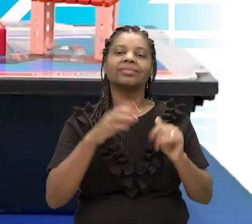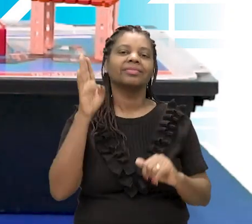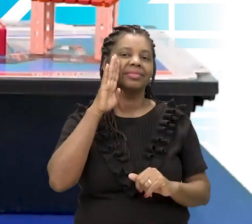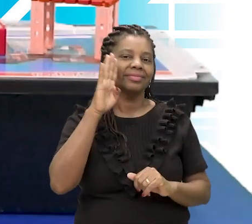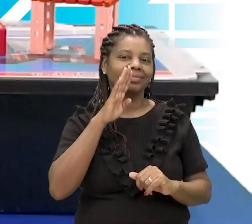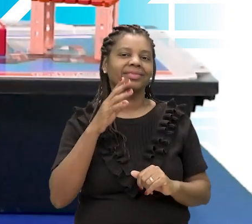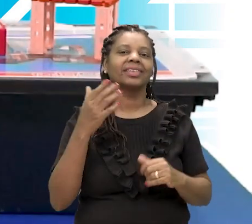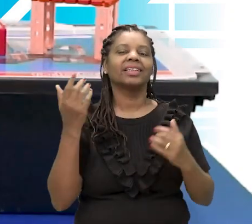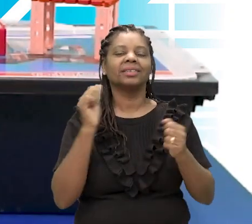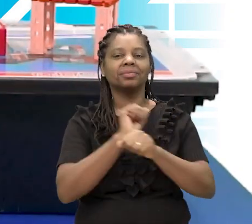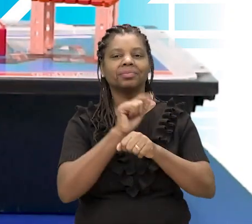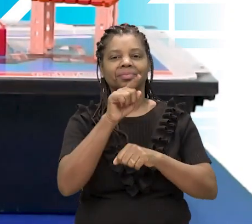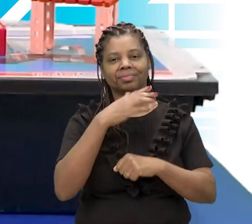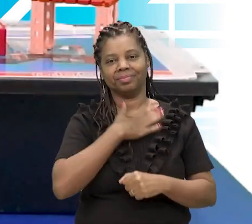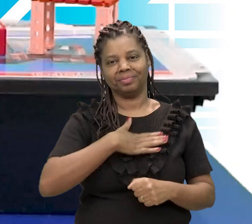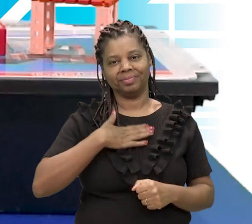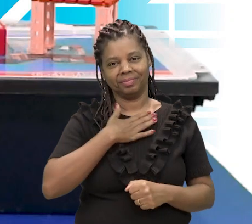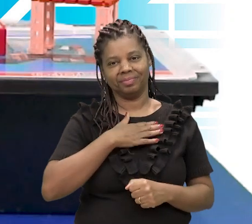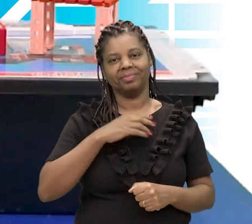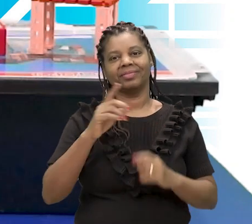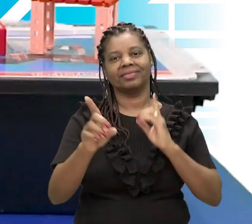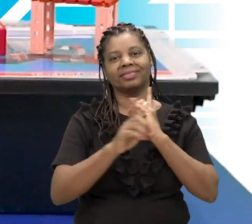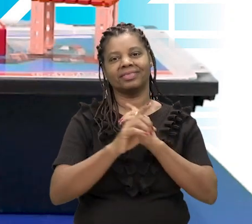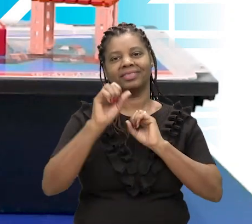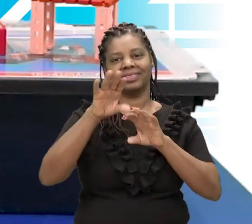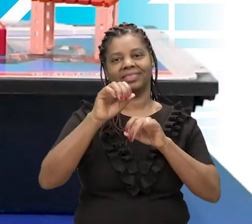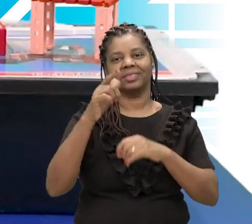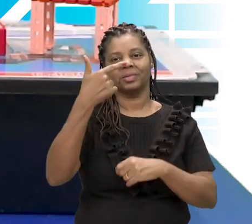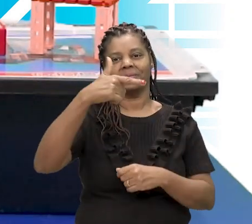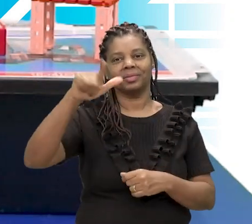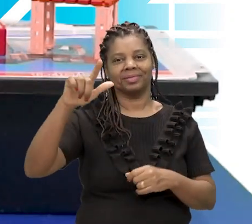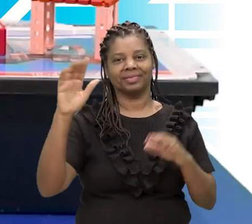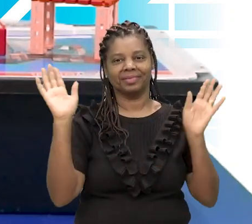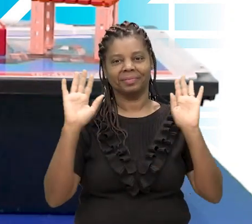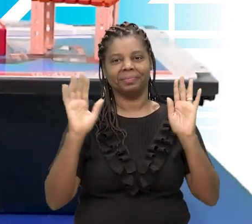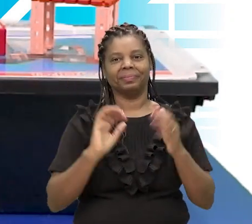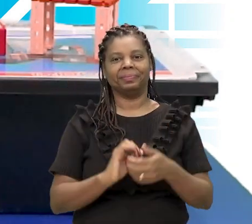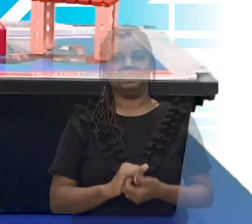programação, que também vai ser super legal, espero que você tenha adorado. Conto com a sua presença na próxima aula.